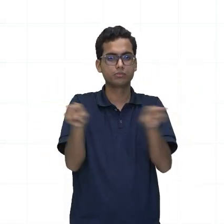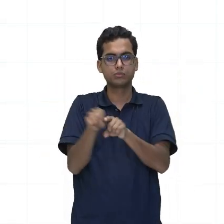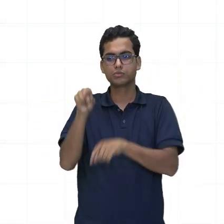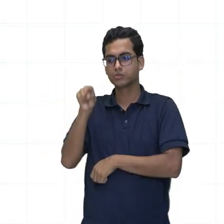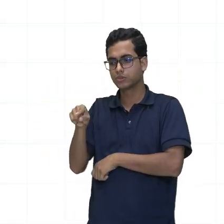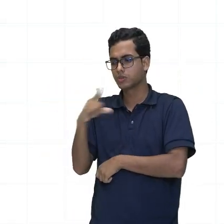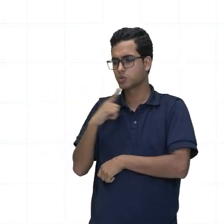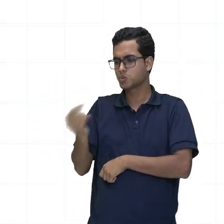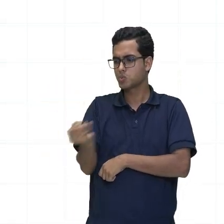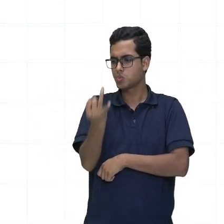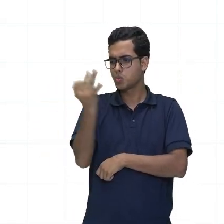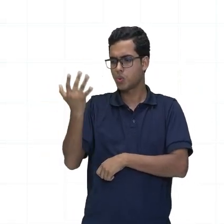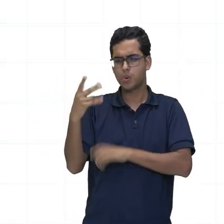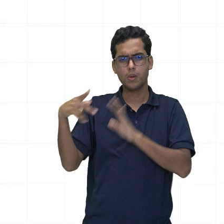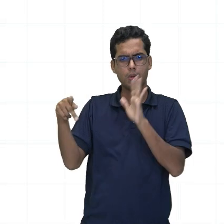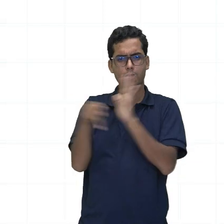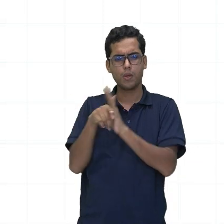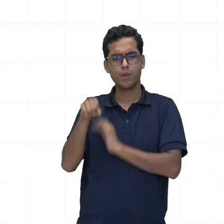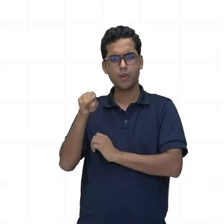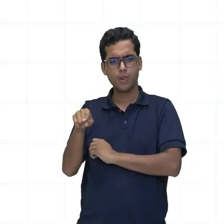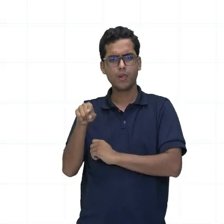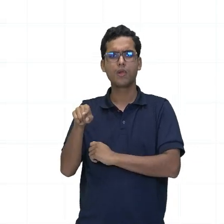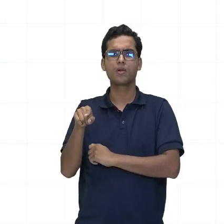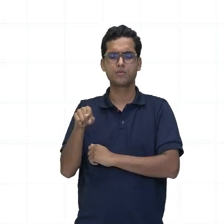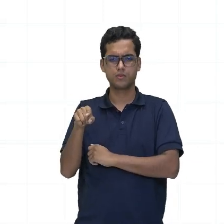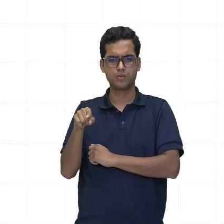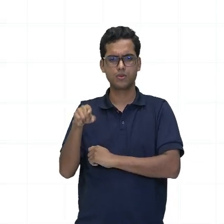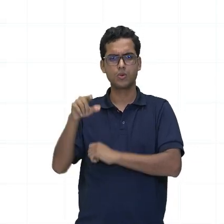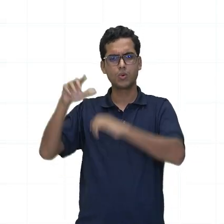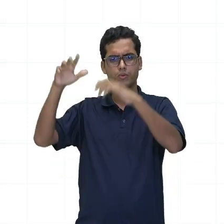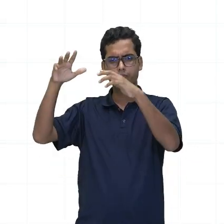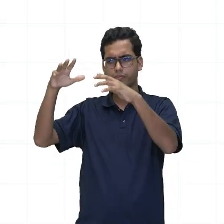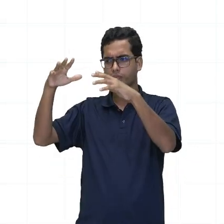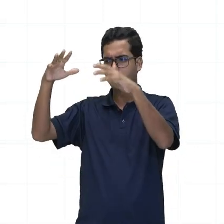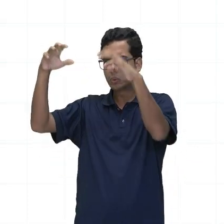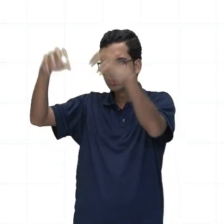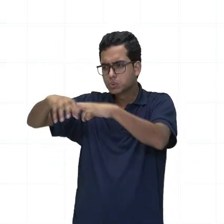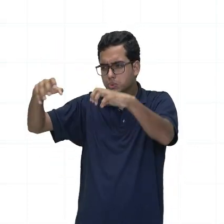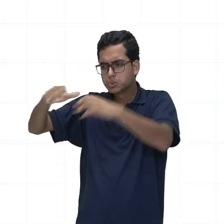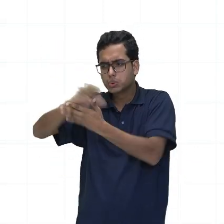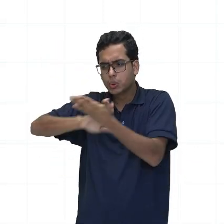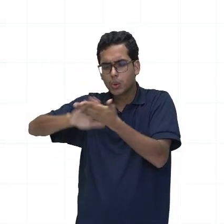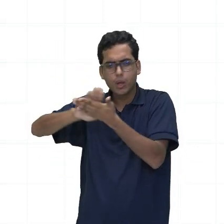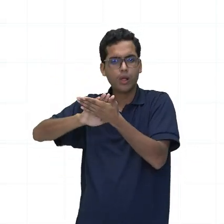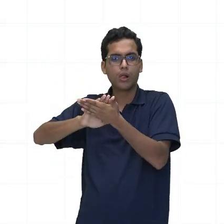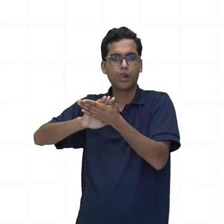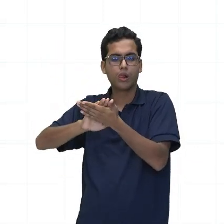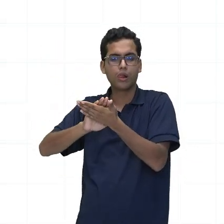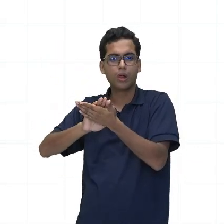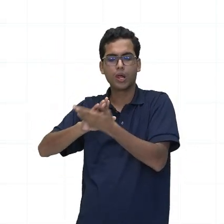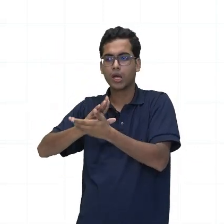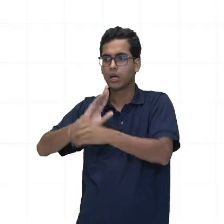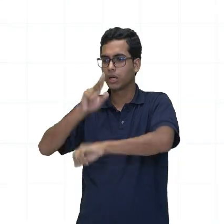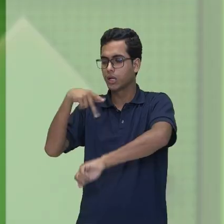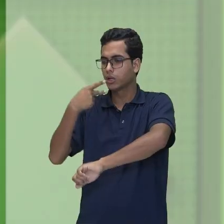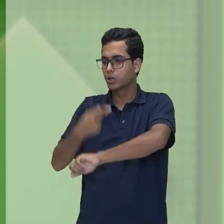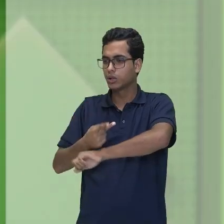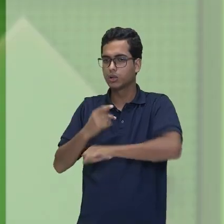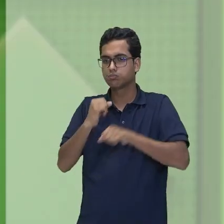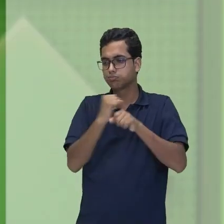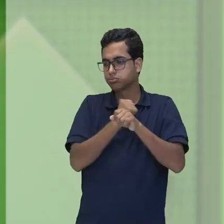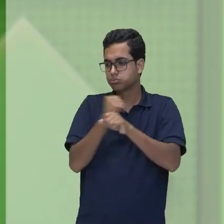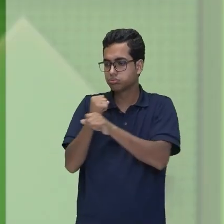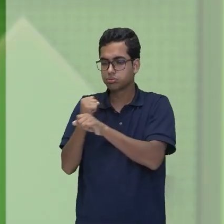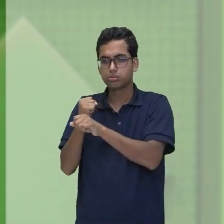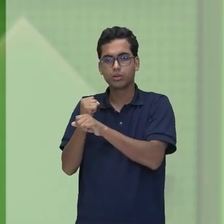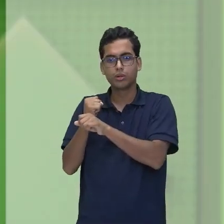né, vai chover menos, e aonde a gente via ali uma região que não tinha tantas chuvas, passa a chover mais, a gente passa